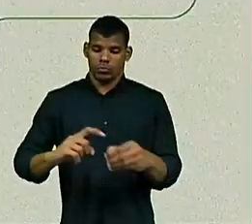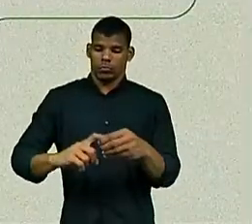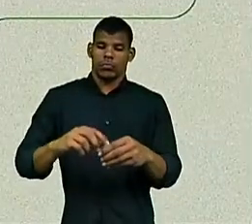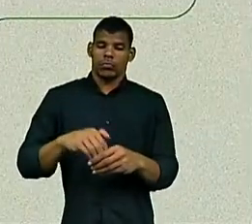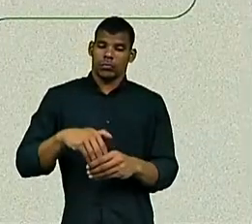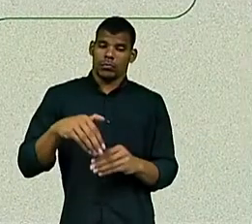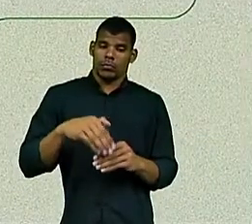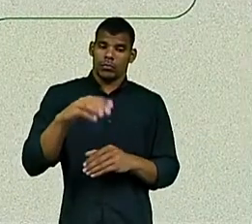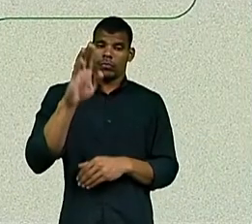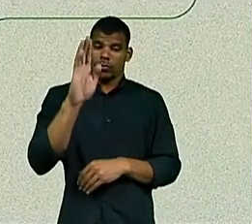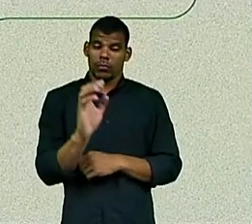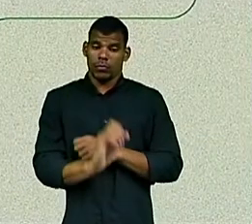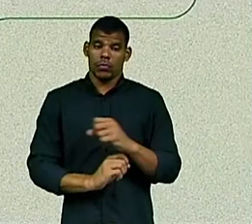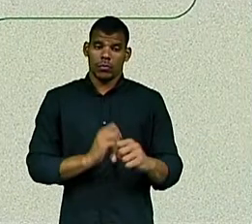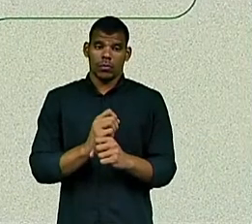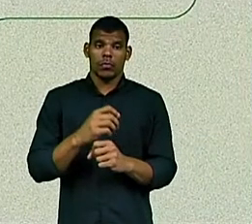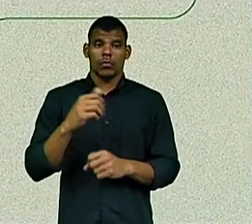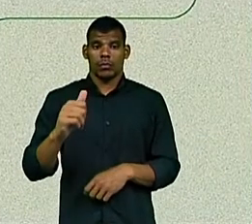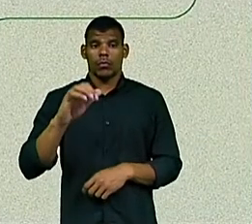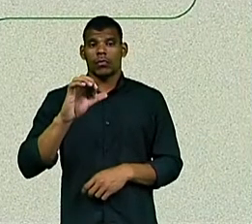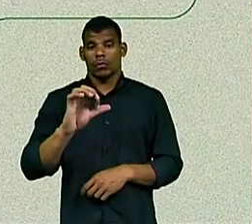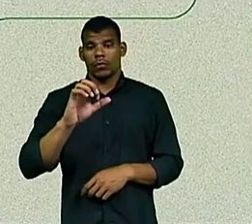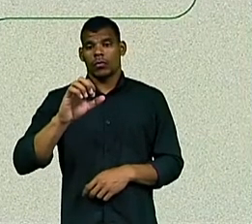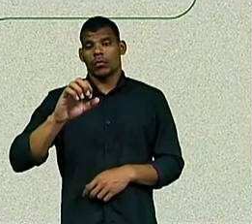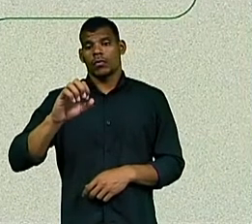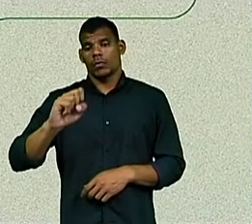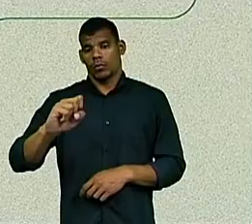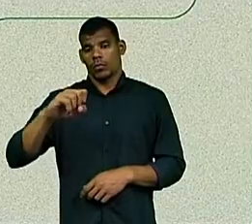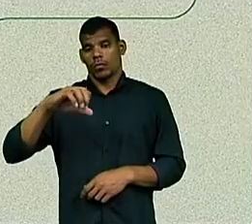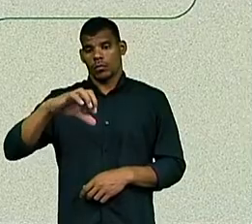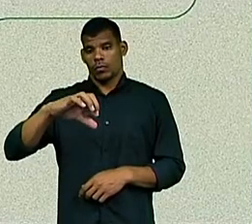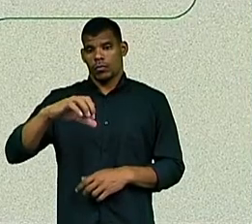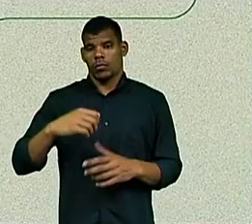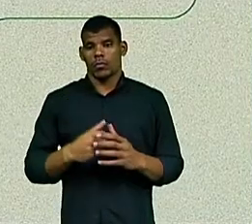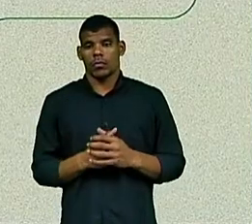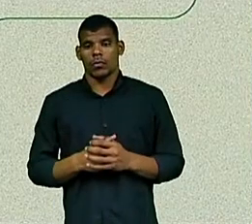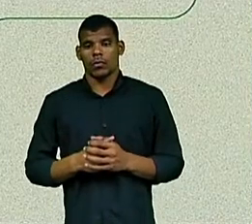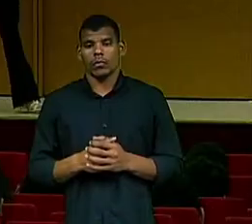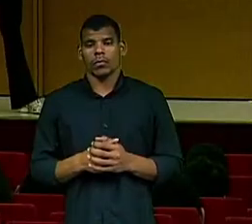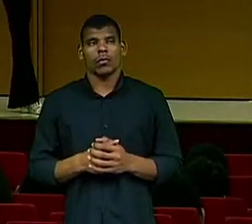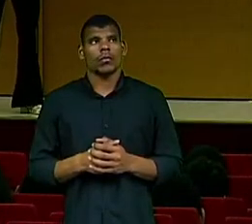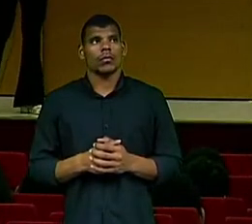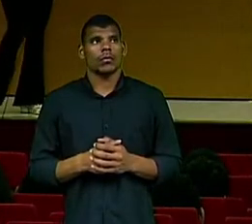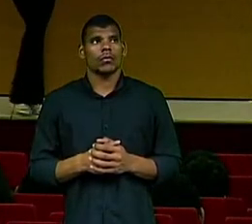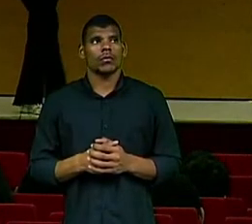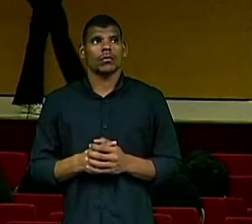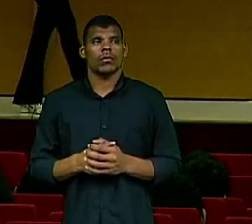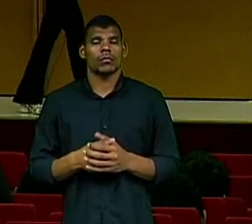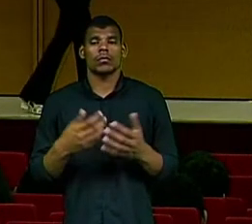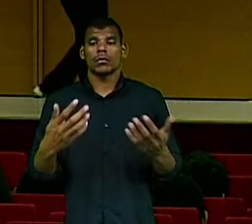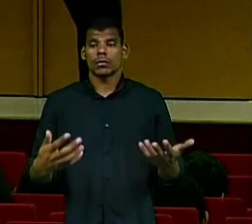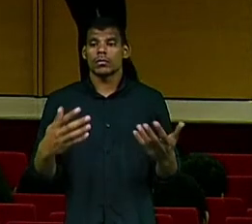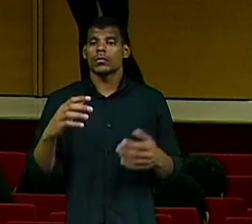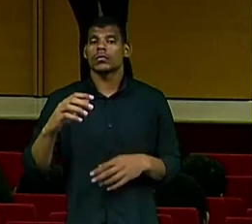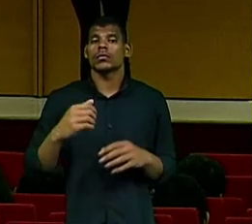em 1989 ainda no governo e nós vamos ter o Plano Cruzado professor por quê Porque a economia do Brasil ela tava